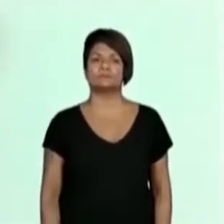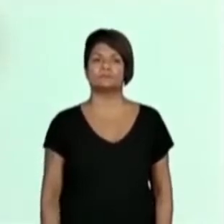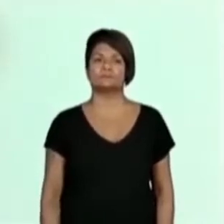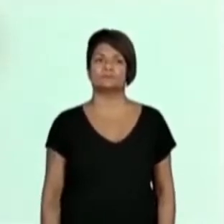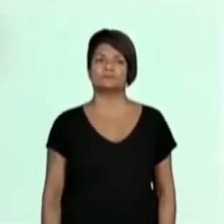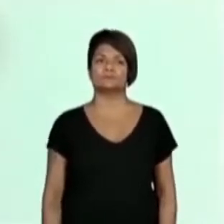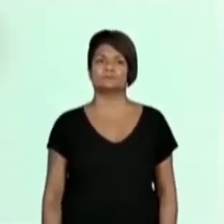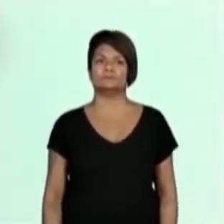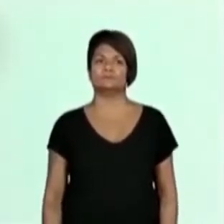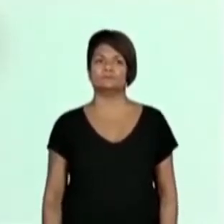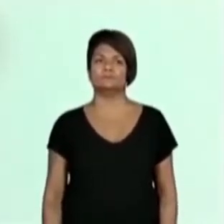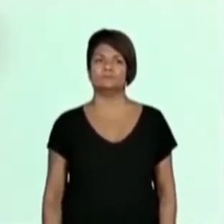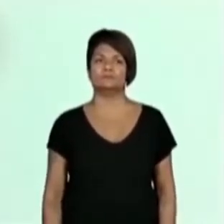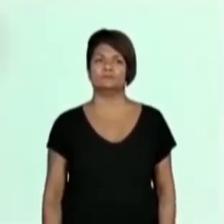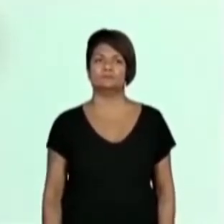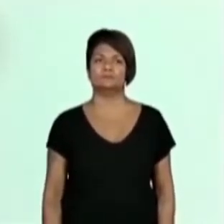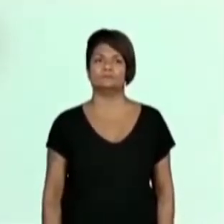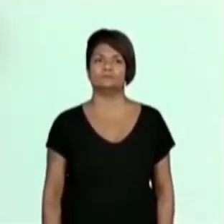Mes.